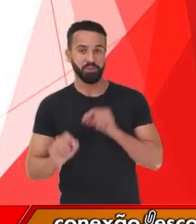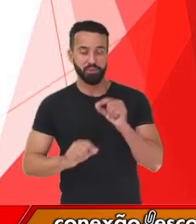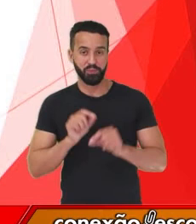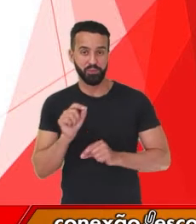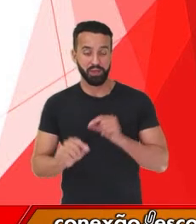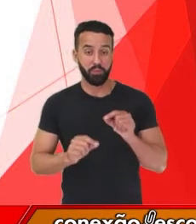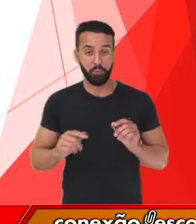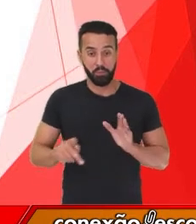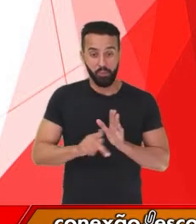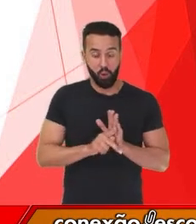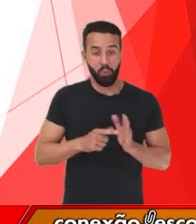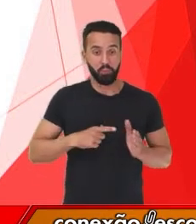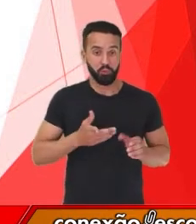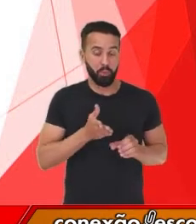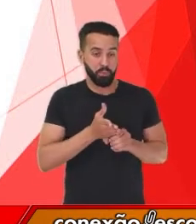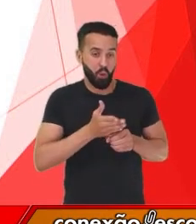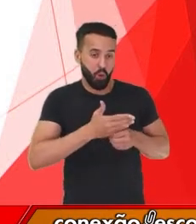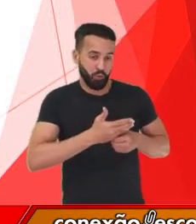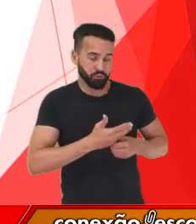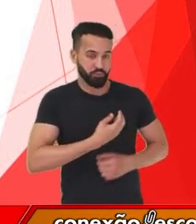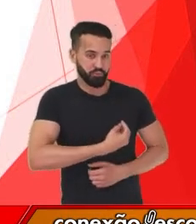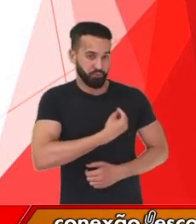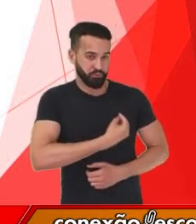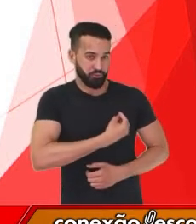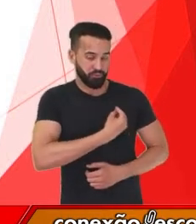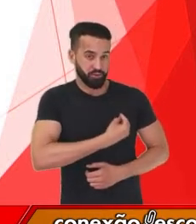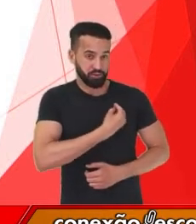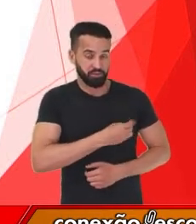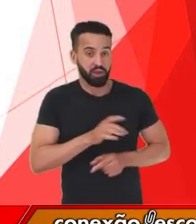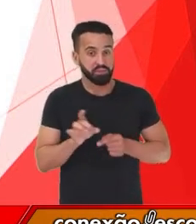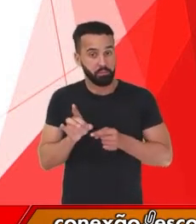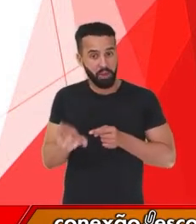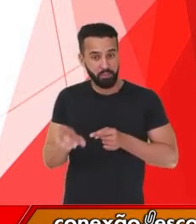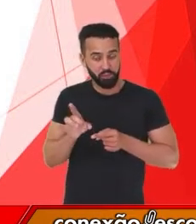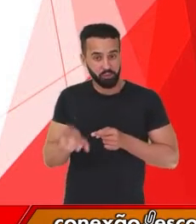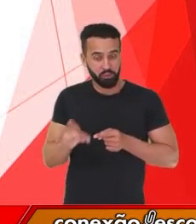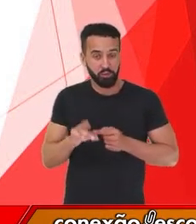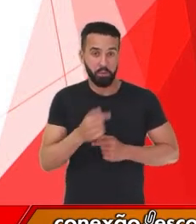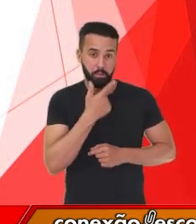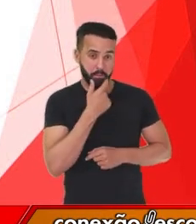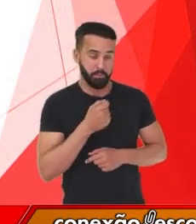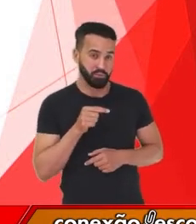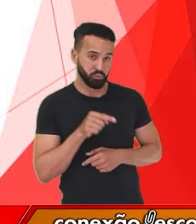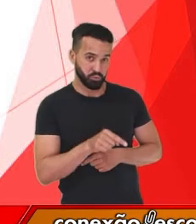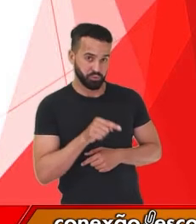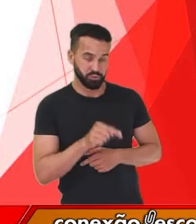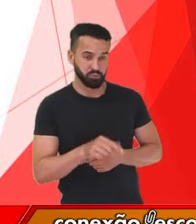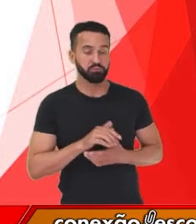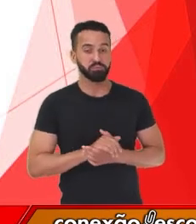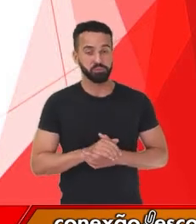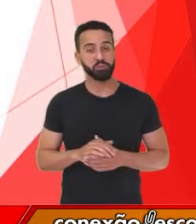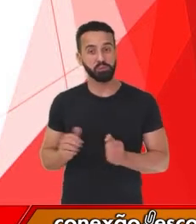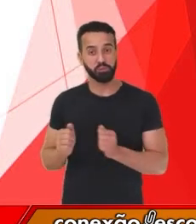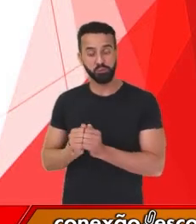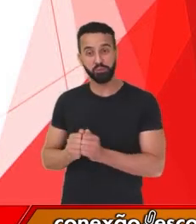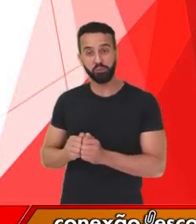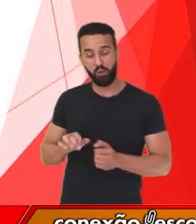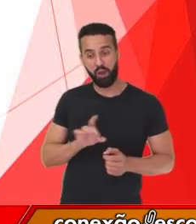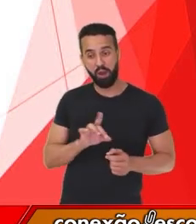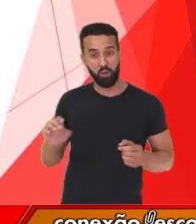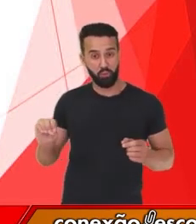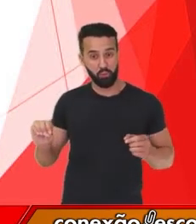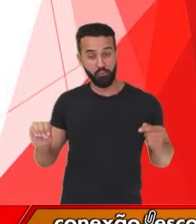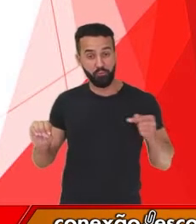sexo biológico, ao tipo de espermatozoide, que é a célula masculina reprodutora, com o